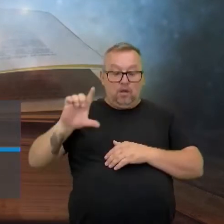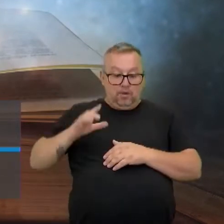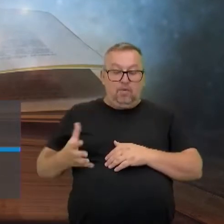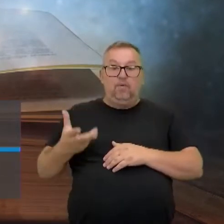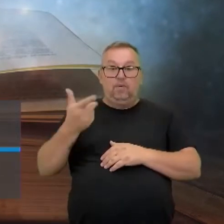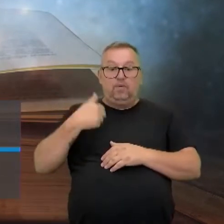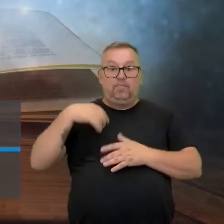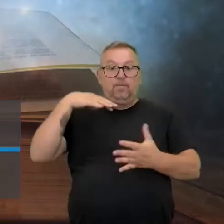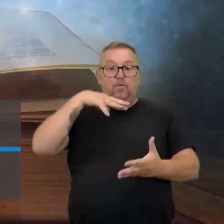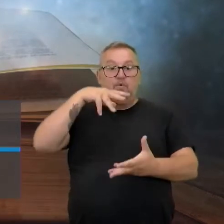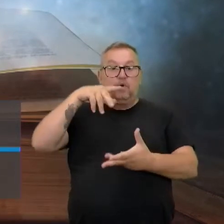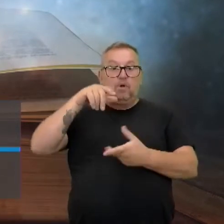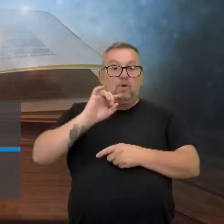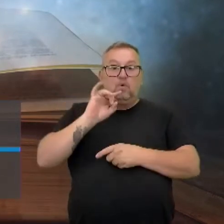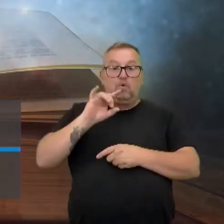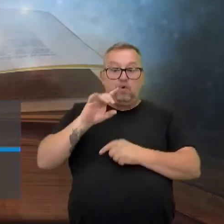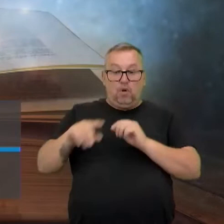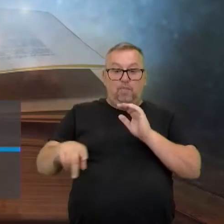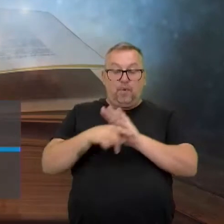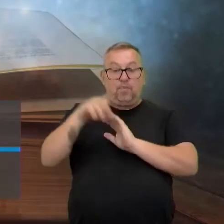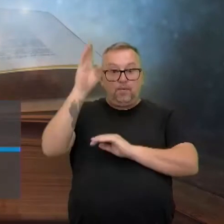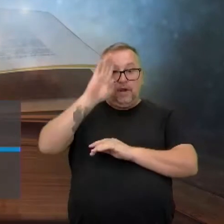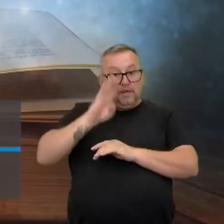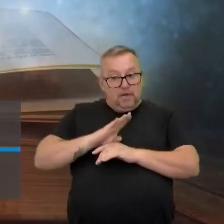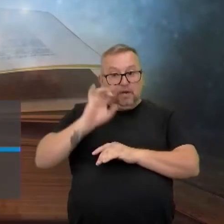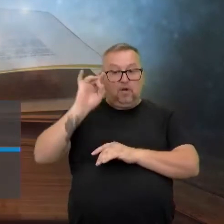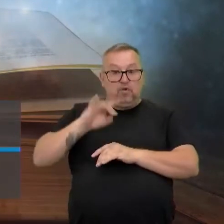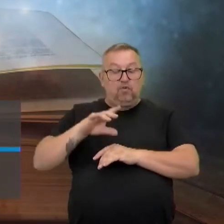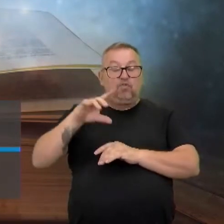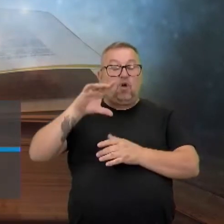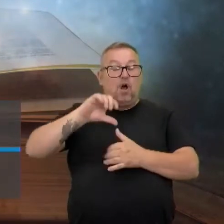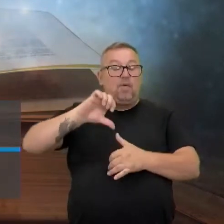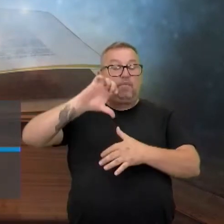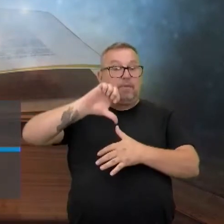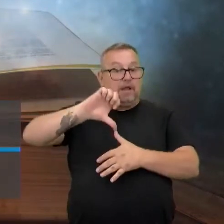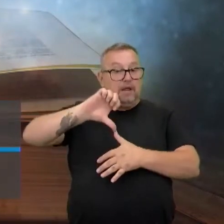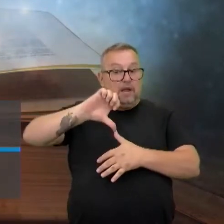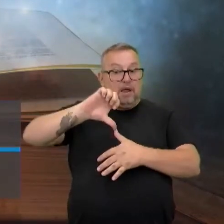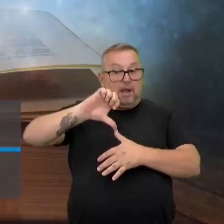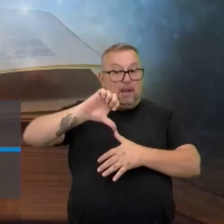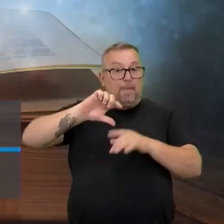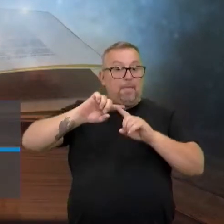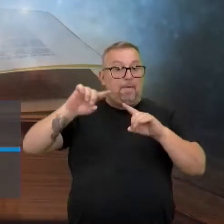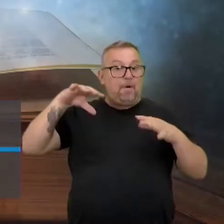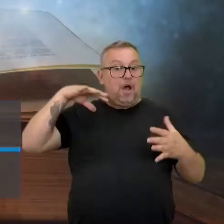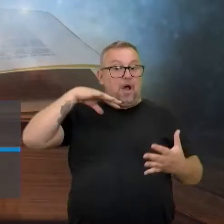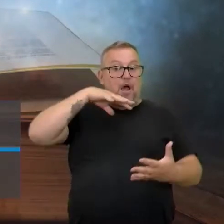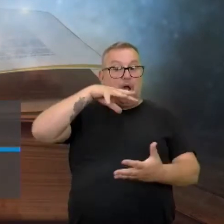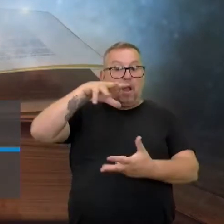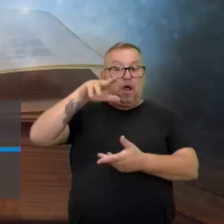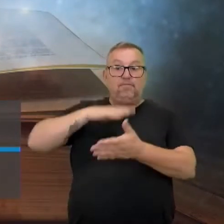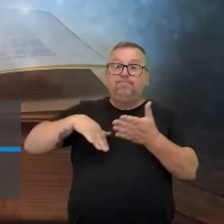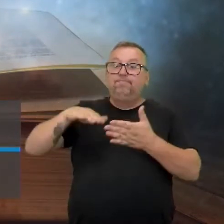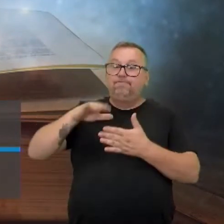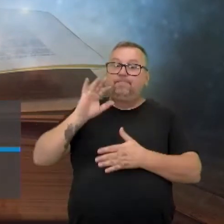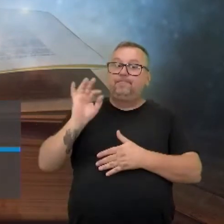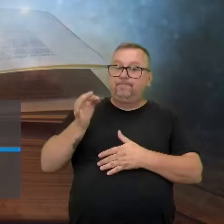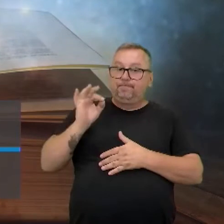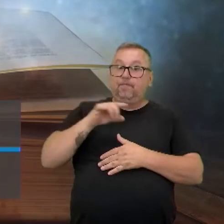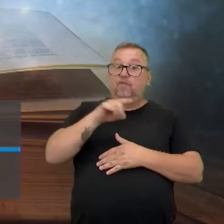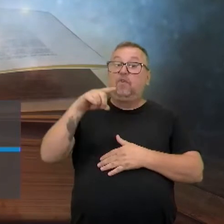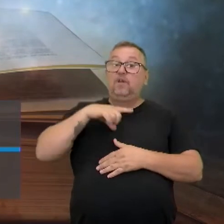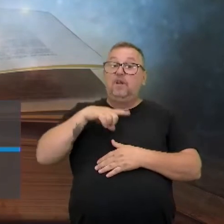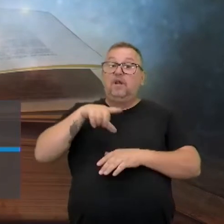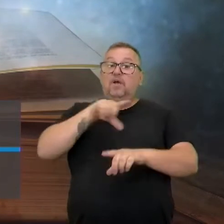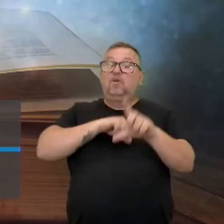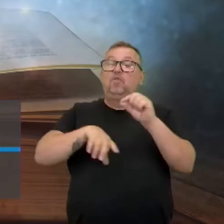fantástica mundial. Não apenas com a brasileira, não apenas com a da América Latina, mas do mundo inteiro, porque vale muito a pena. E vocês terão que